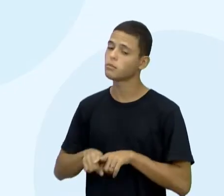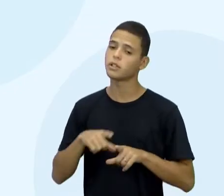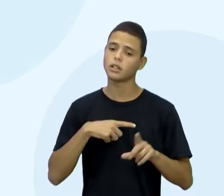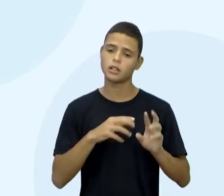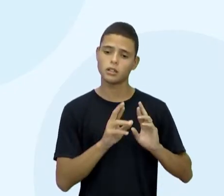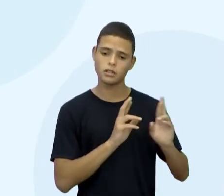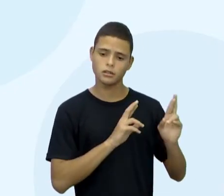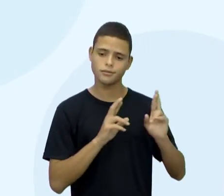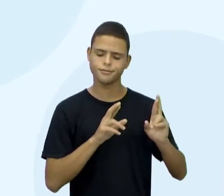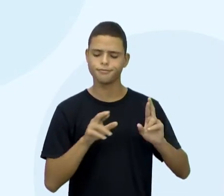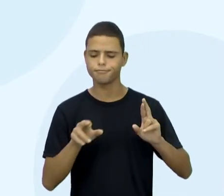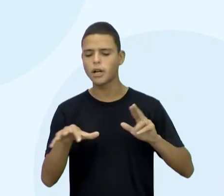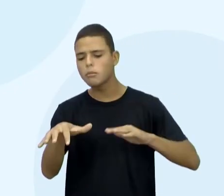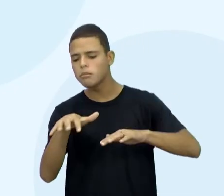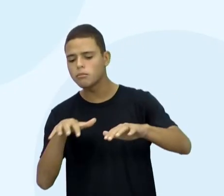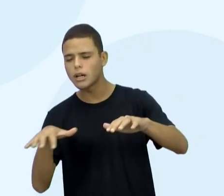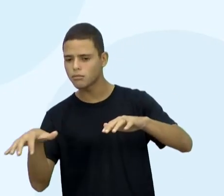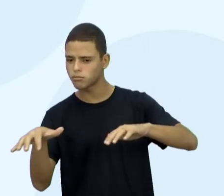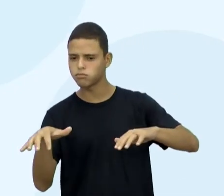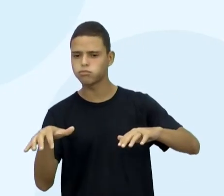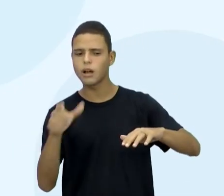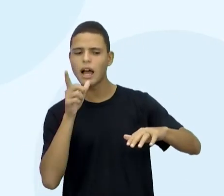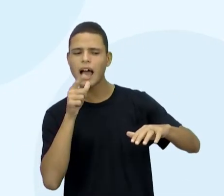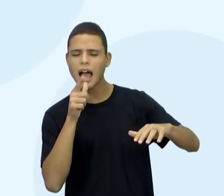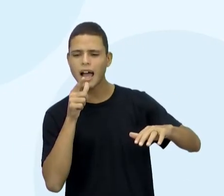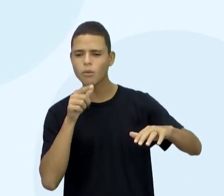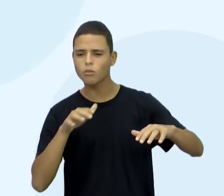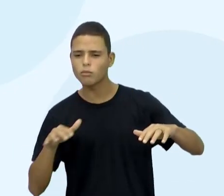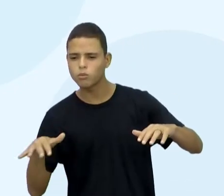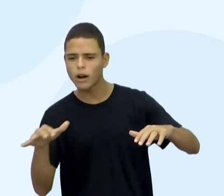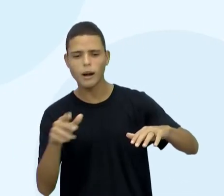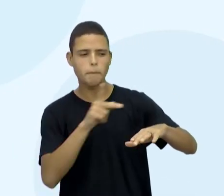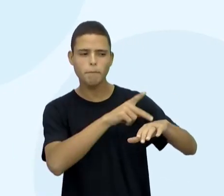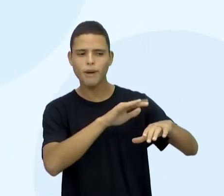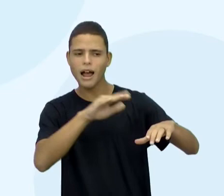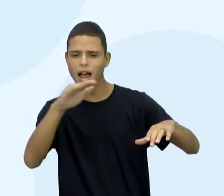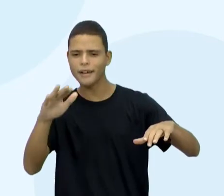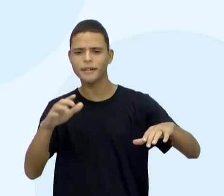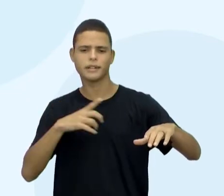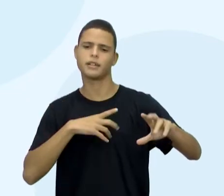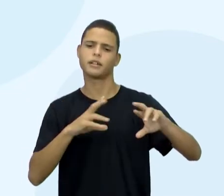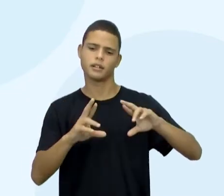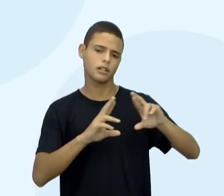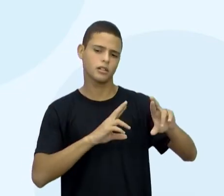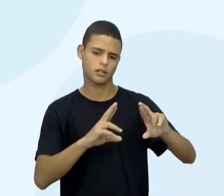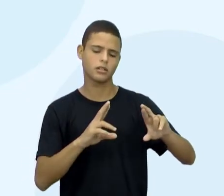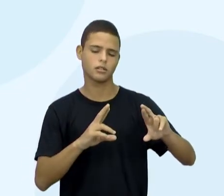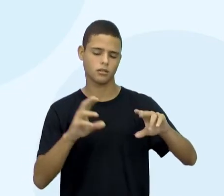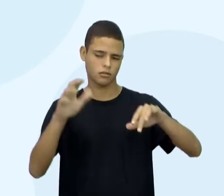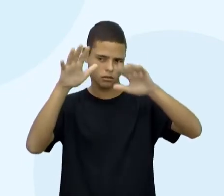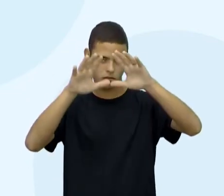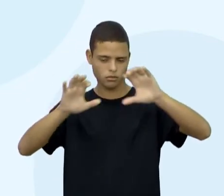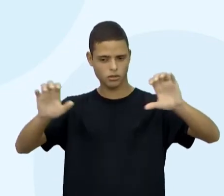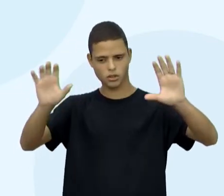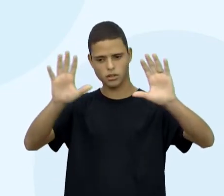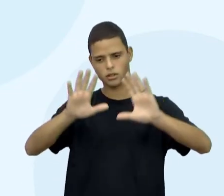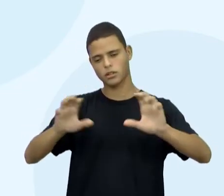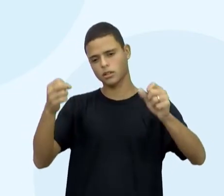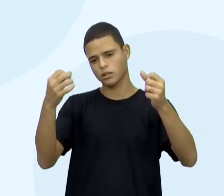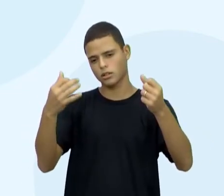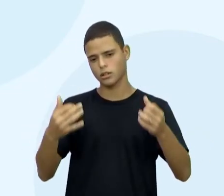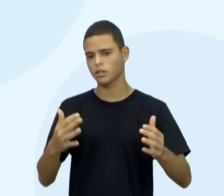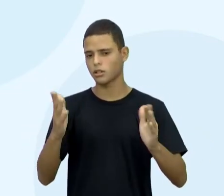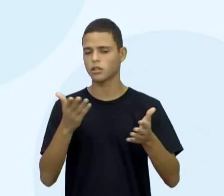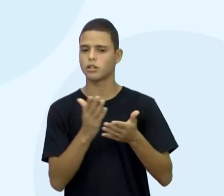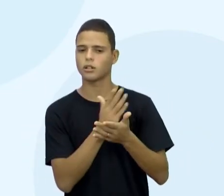de continentalidade, maritimidade tem muito a ver, né, com, né, as questões climáticas, como eu falei para vocês, né,